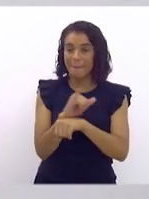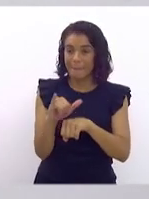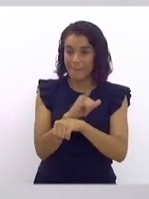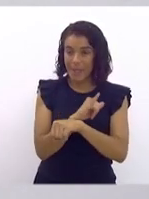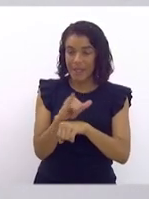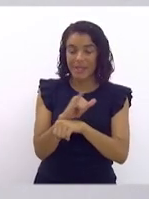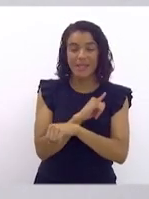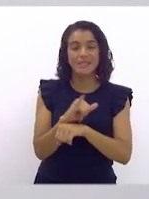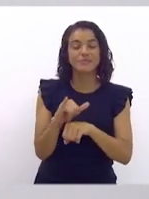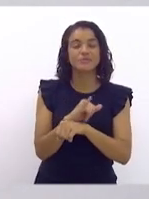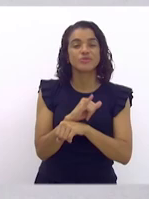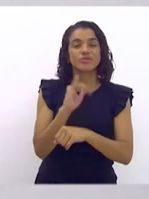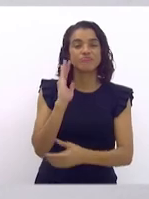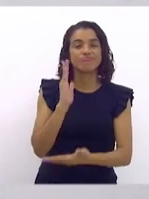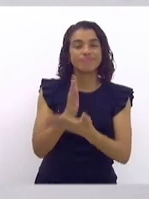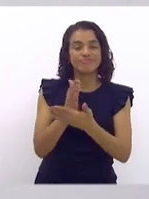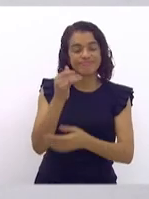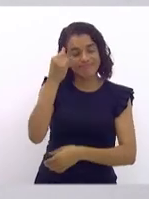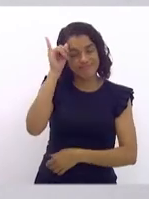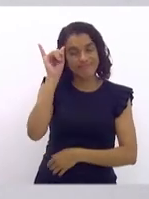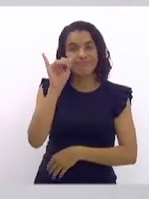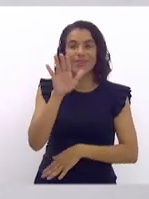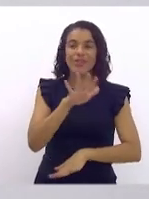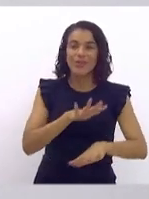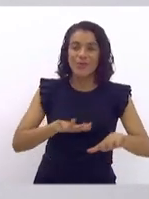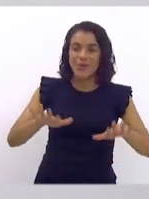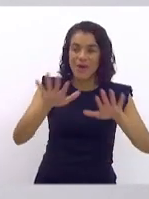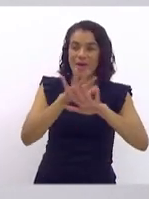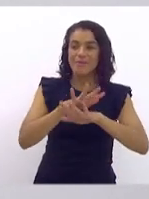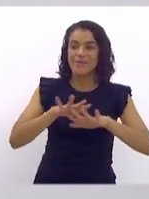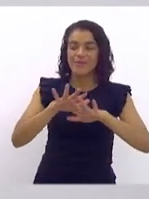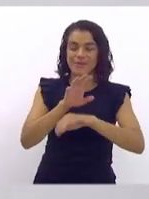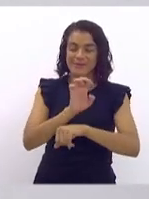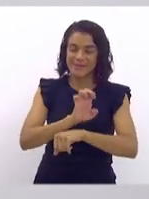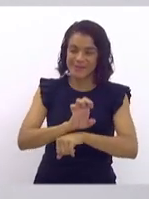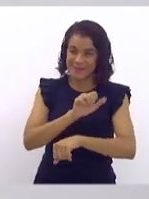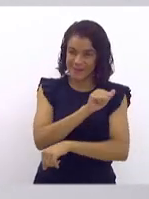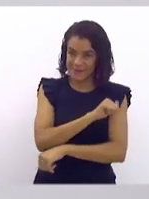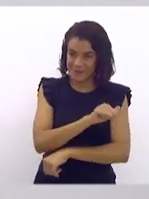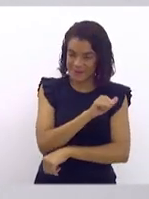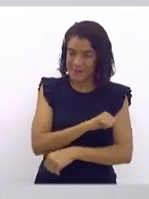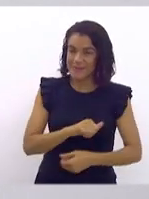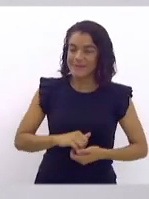de combate à violência política contra as mulheres no âmbito do Estado do Rio de Janeiro,